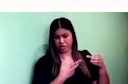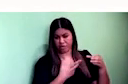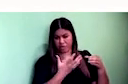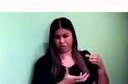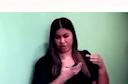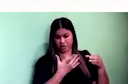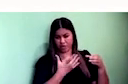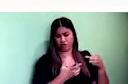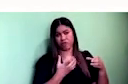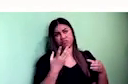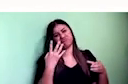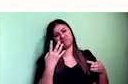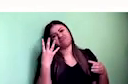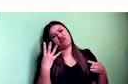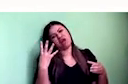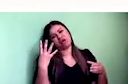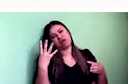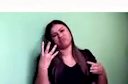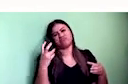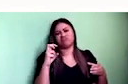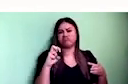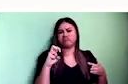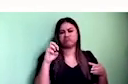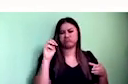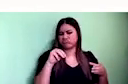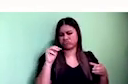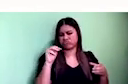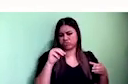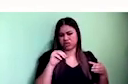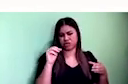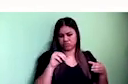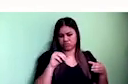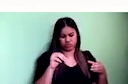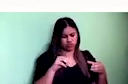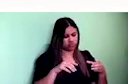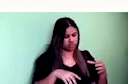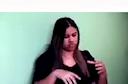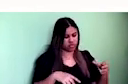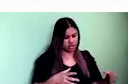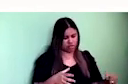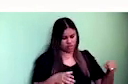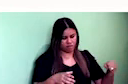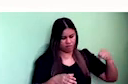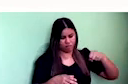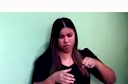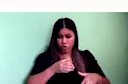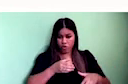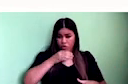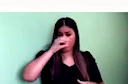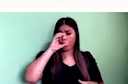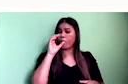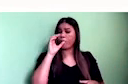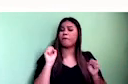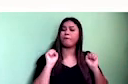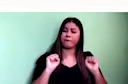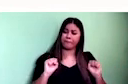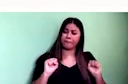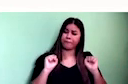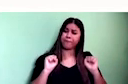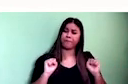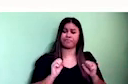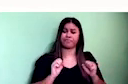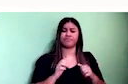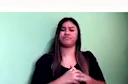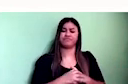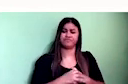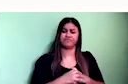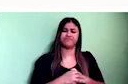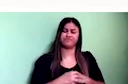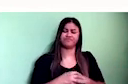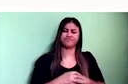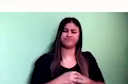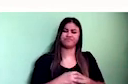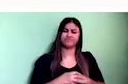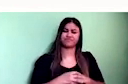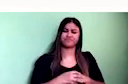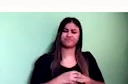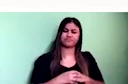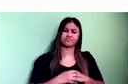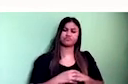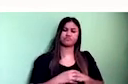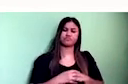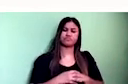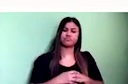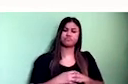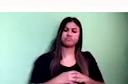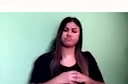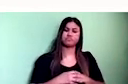que a gente ferve, né? Vai lá no mercado, compra. Não é todo chá que você vai ferver e não é todo chá que você só vai jogar água fervente em cima,